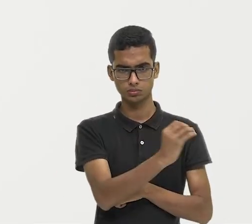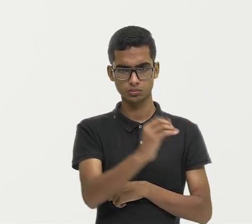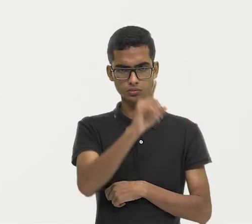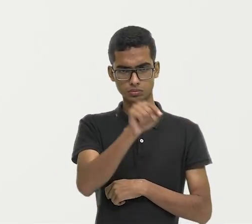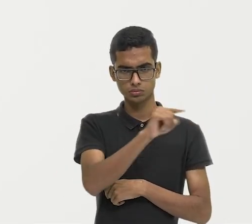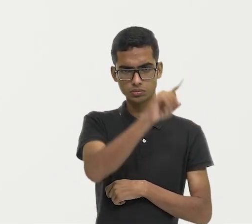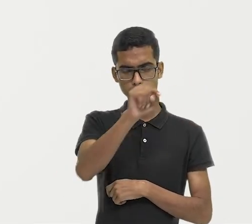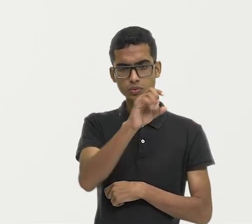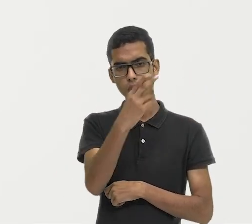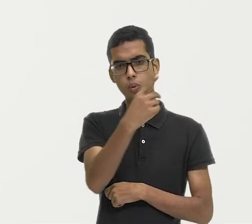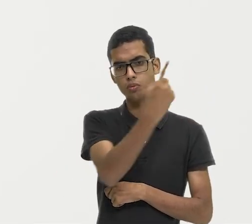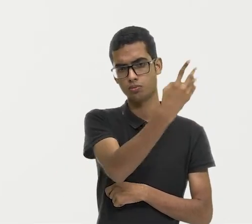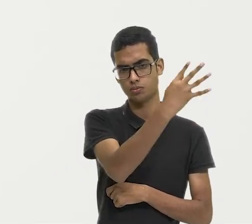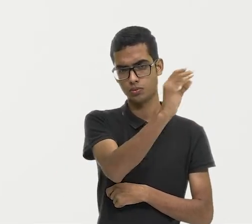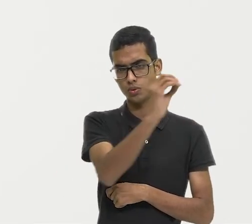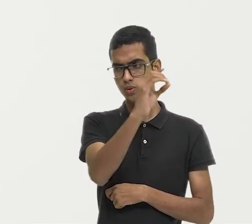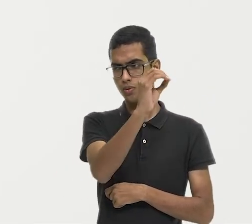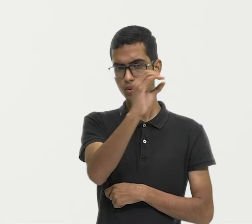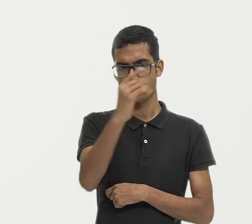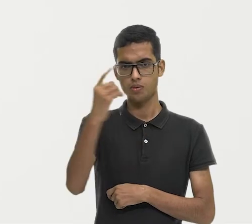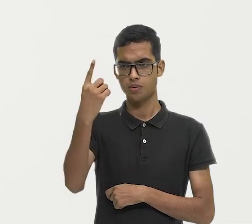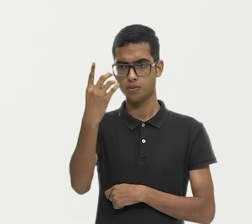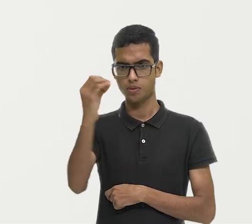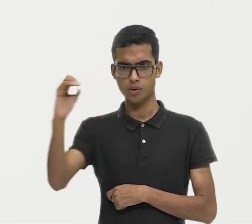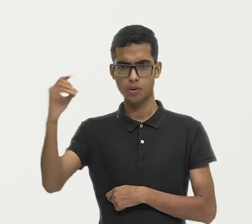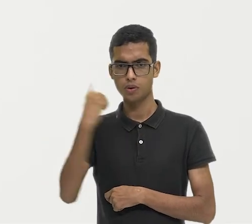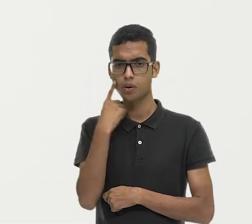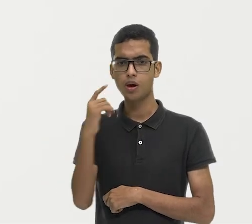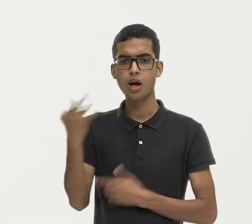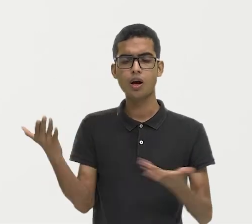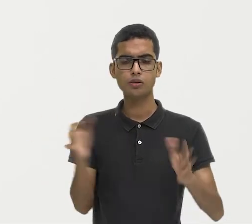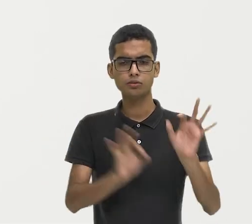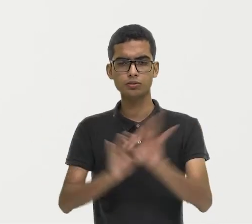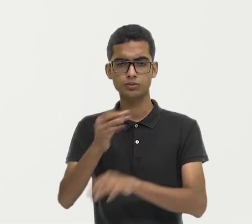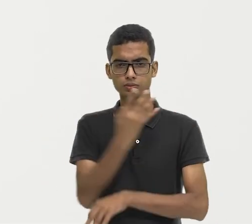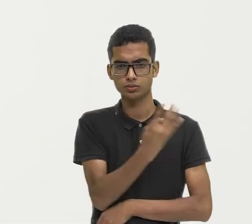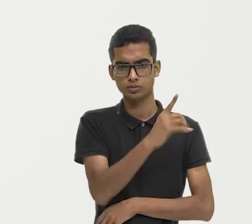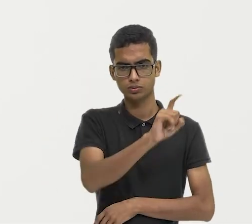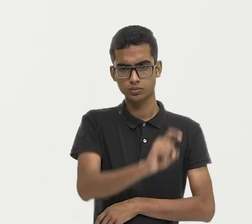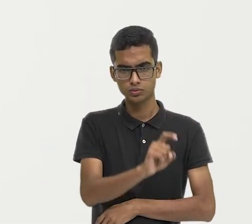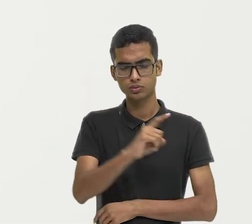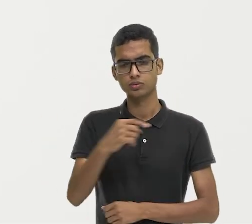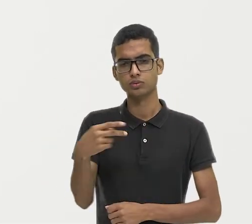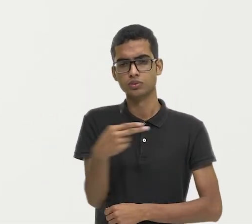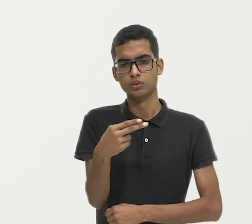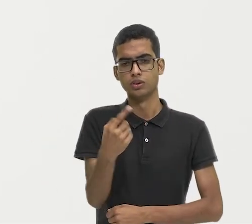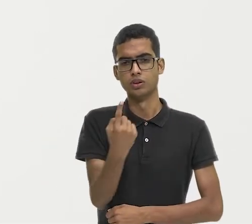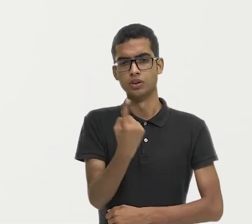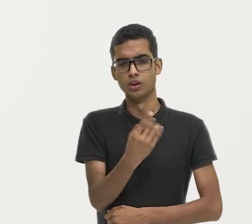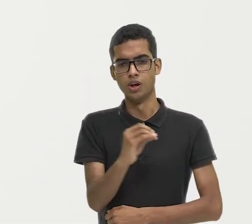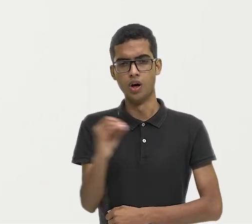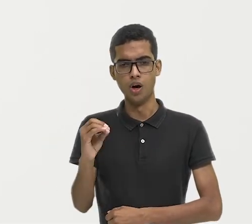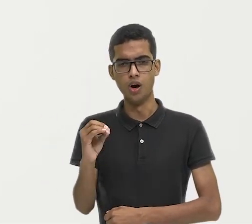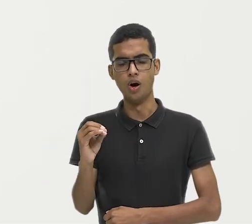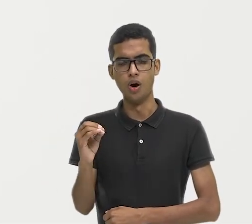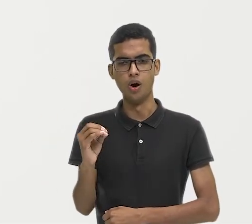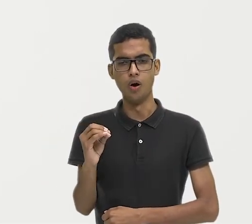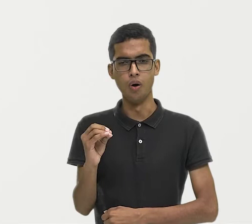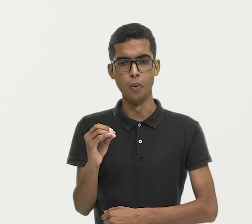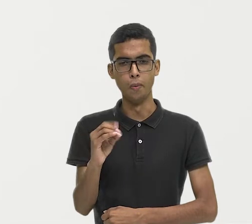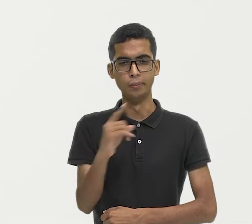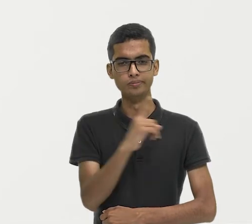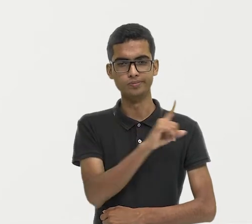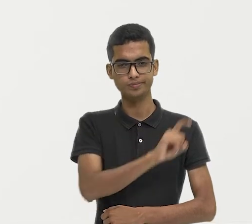4x, igual a 100 vezes 1, que é 100. Automaticamente, como eu quero achar o valor do x, o